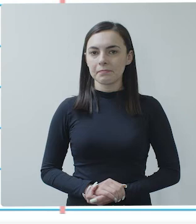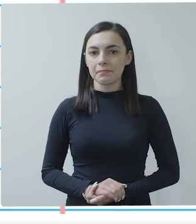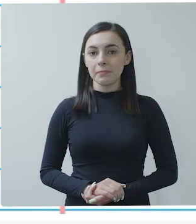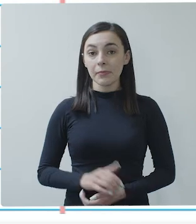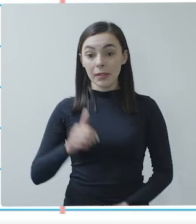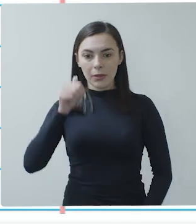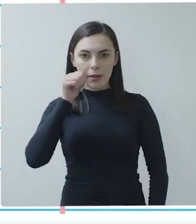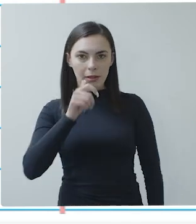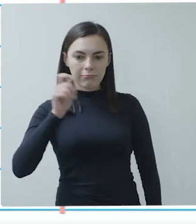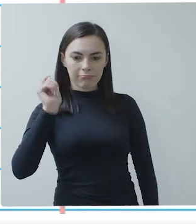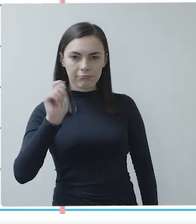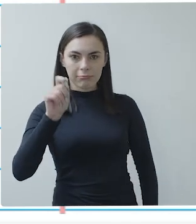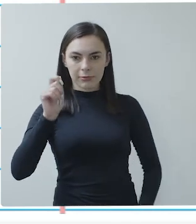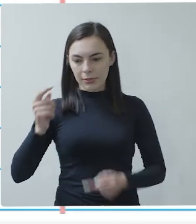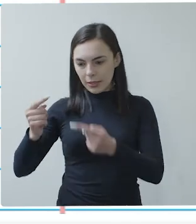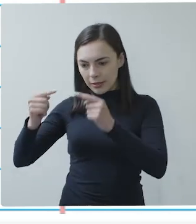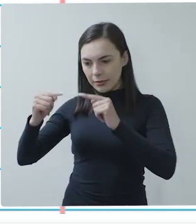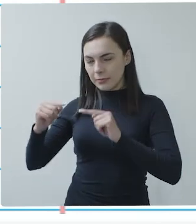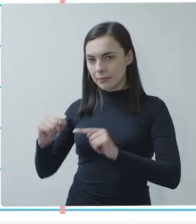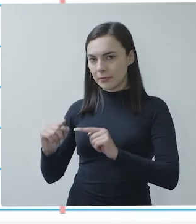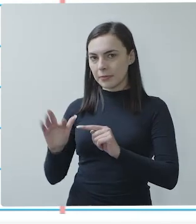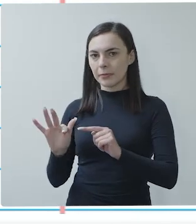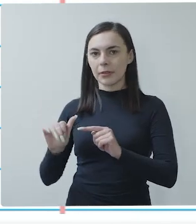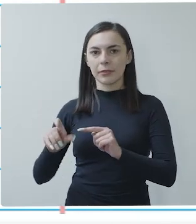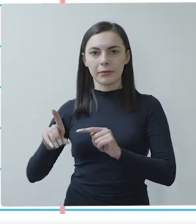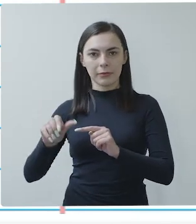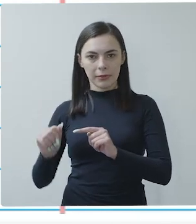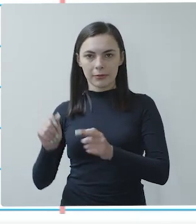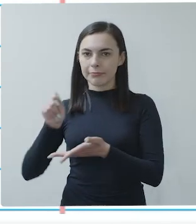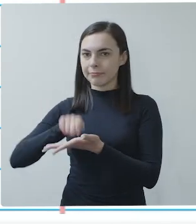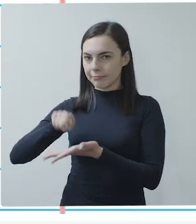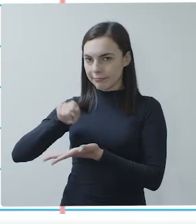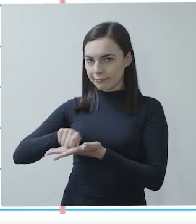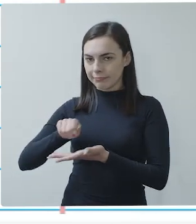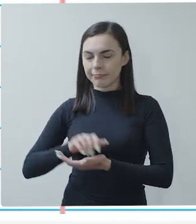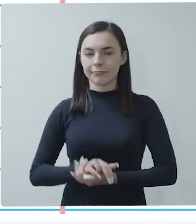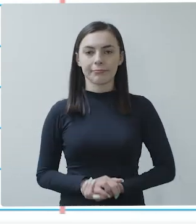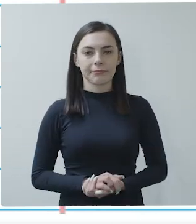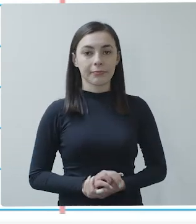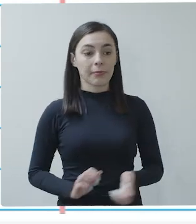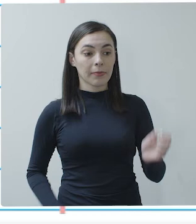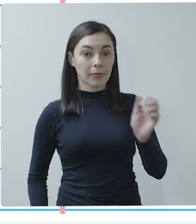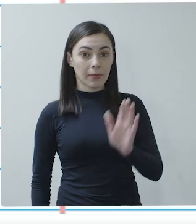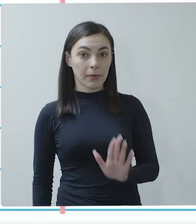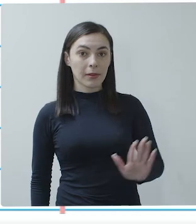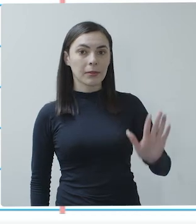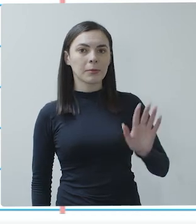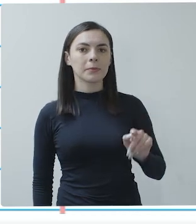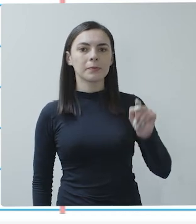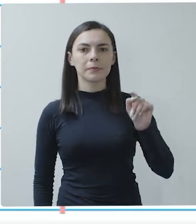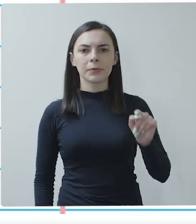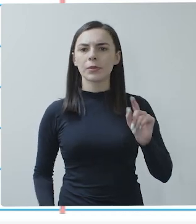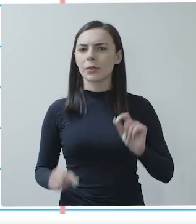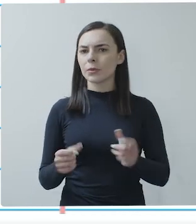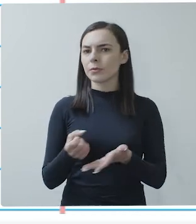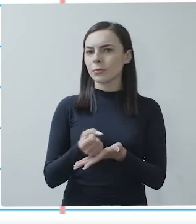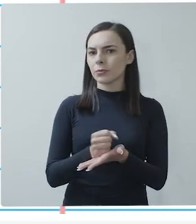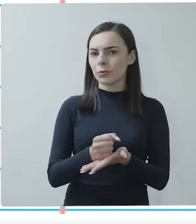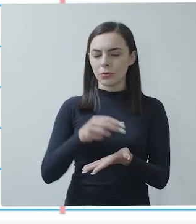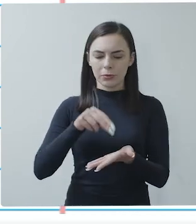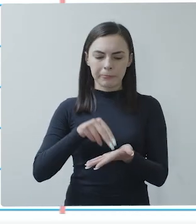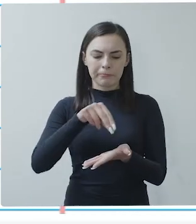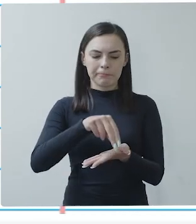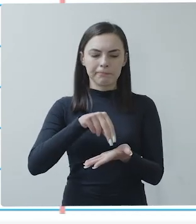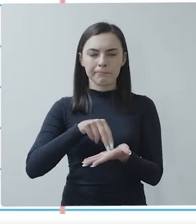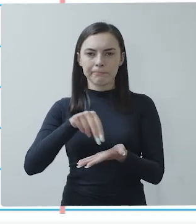aqui embaixo da fada, vocês vão escrever fada. E a outra imagem é a imagem do jogo